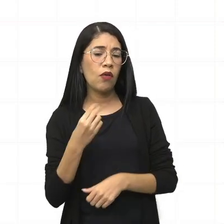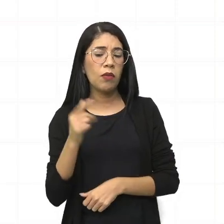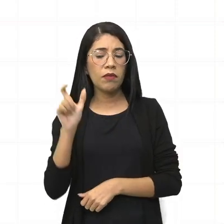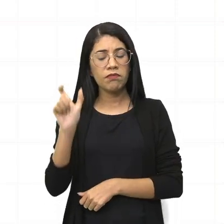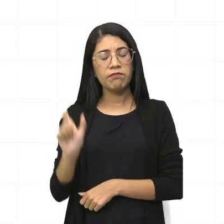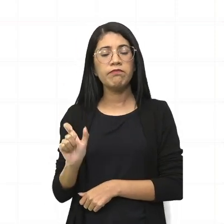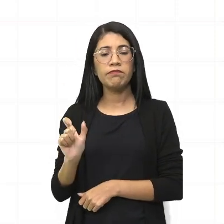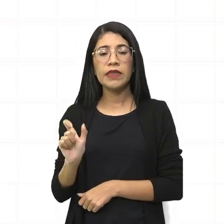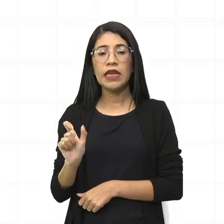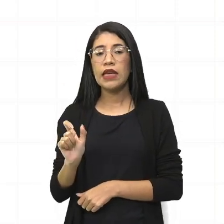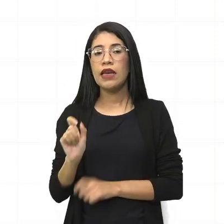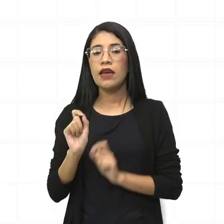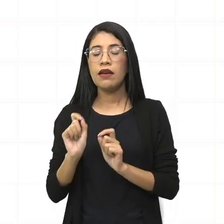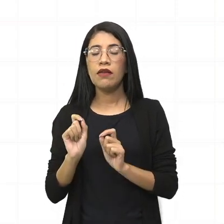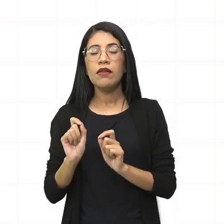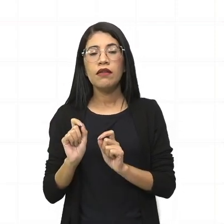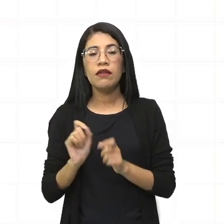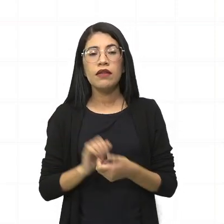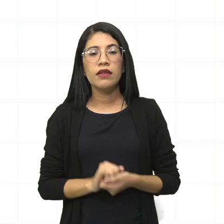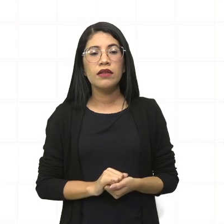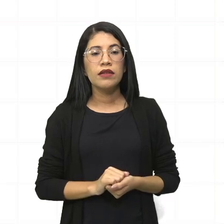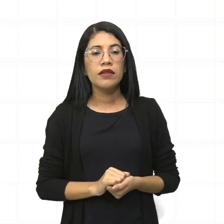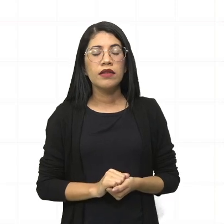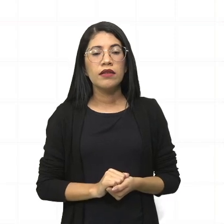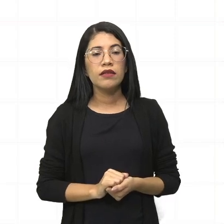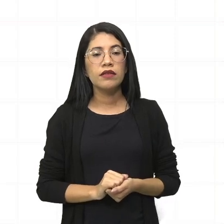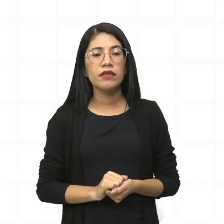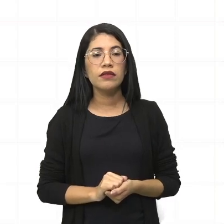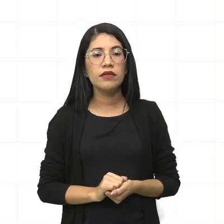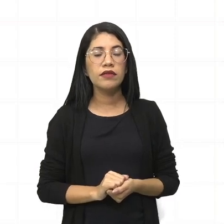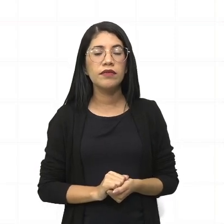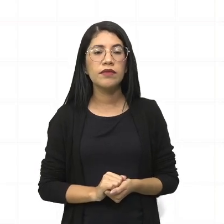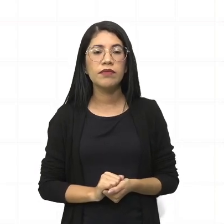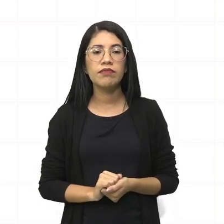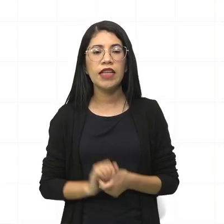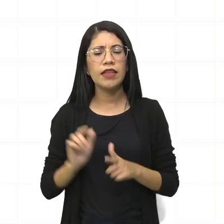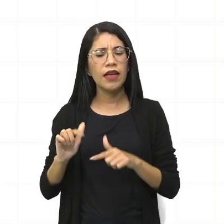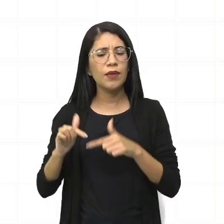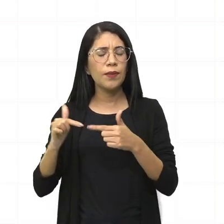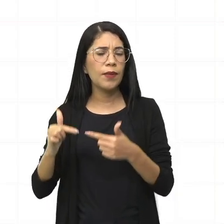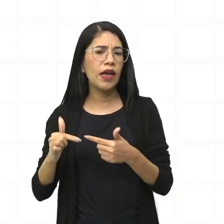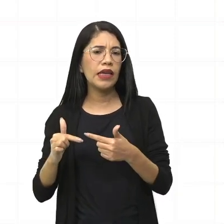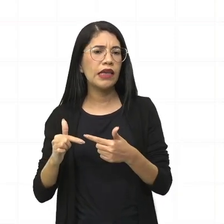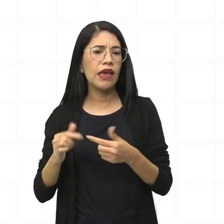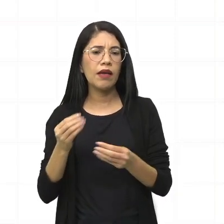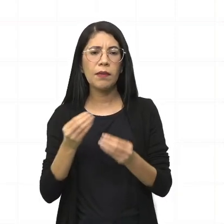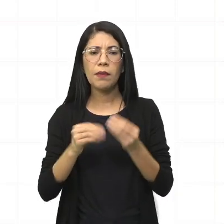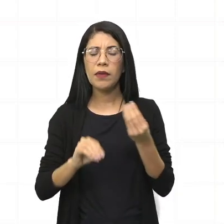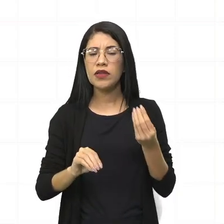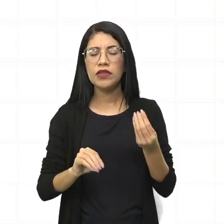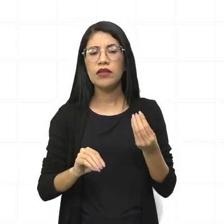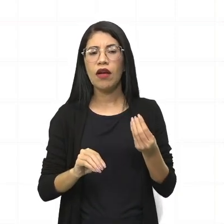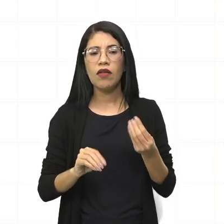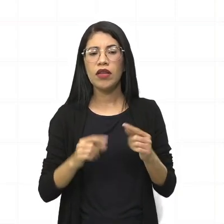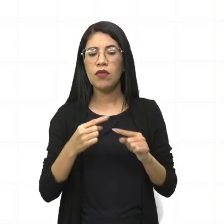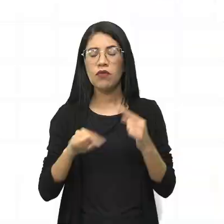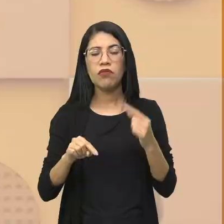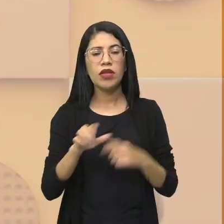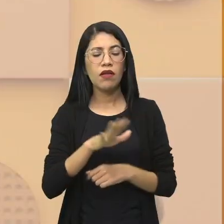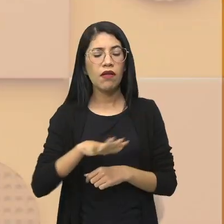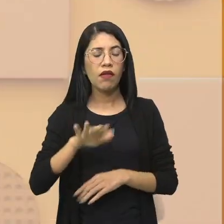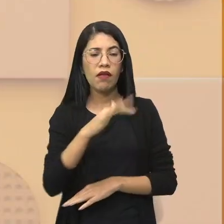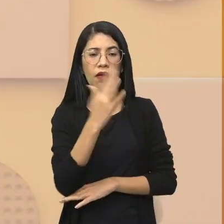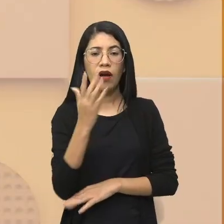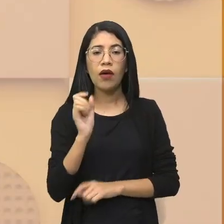mesmo, ela está ali tendo alguma atitude, né, que está prejudicando o meio ambiente, é